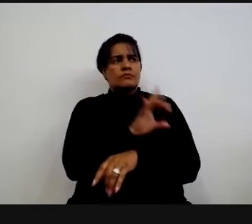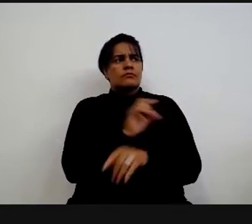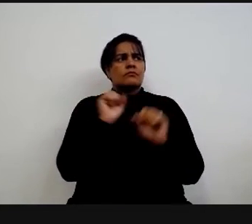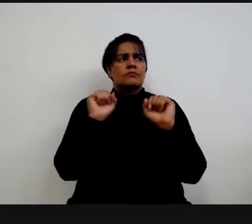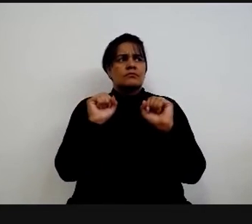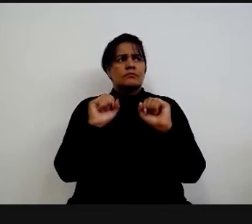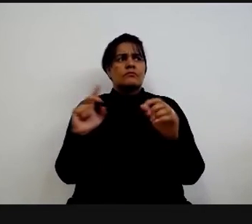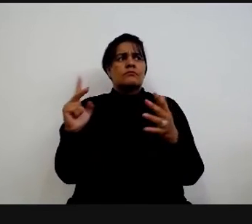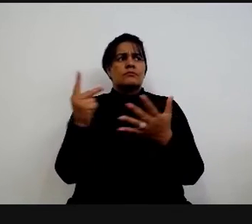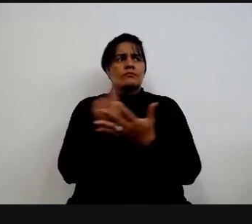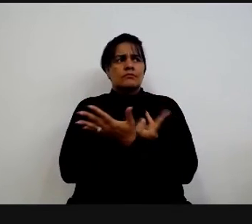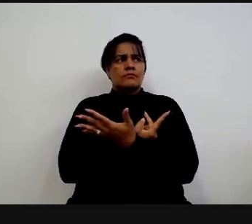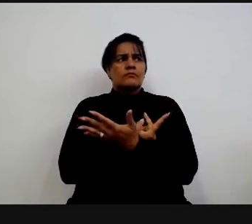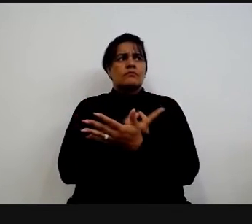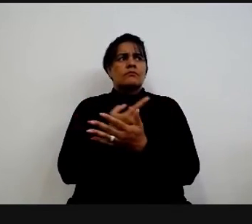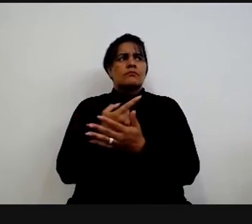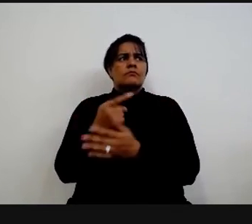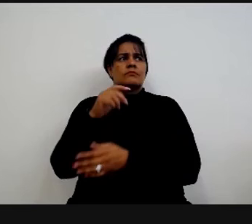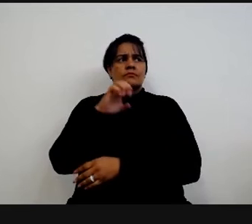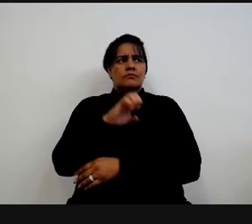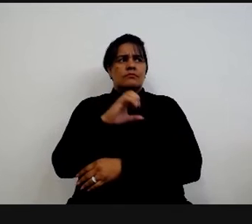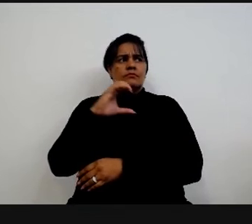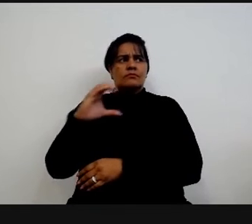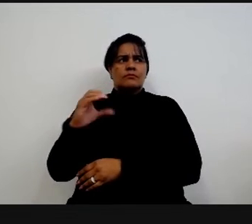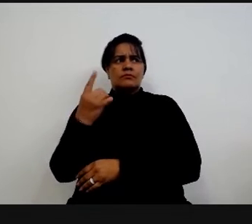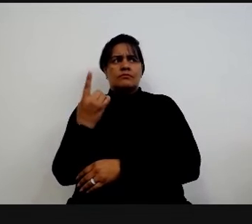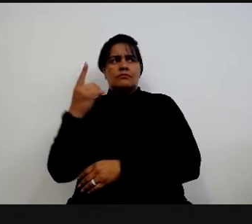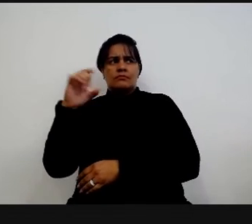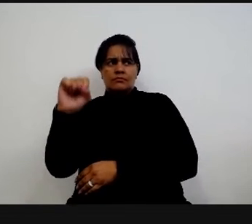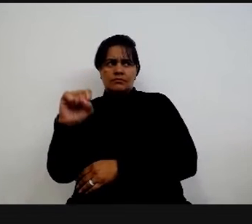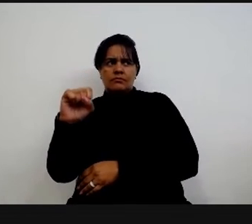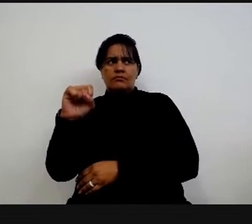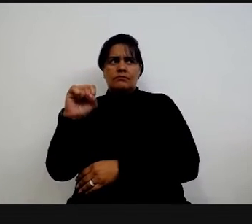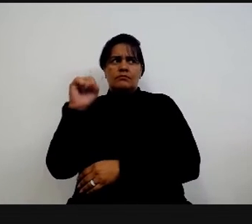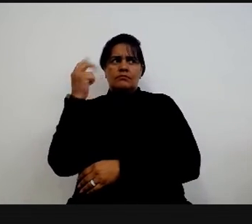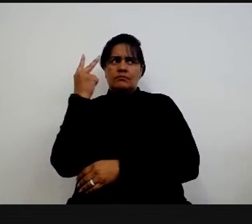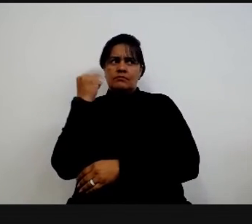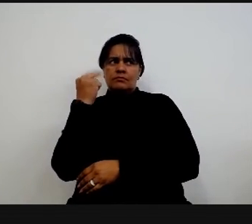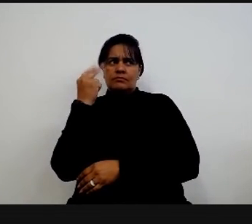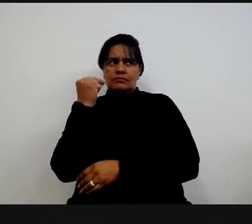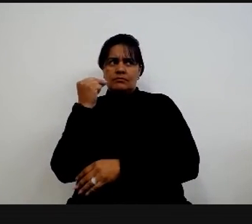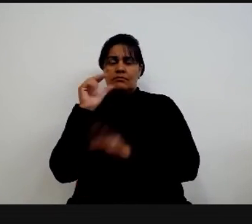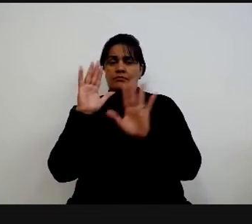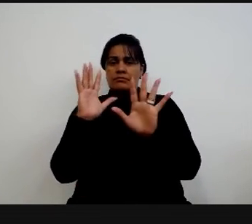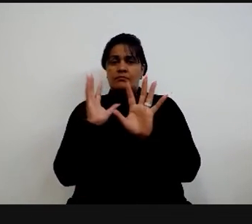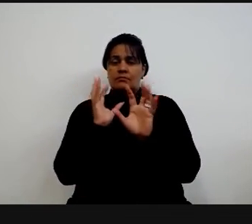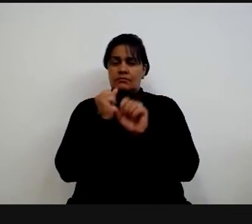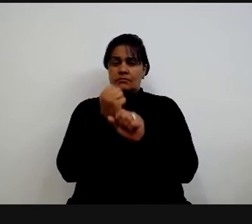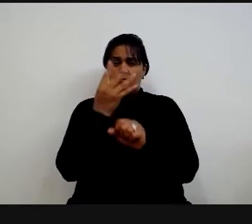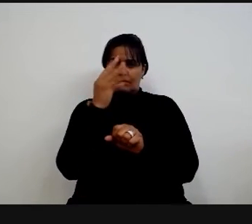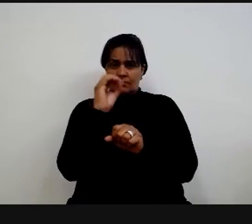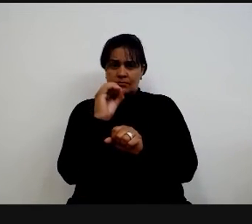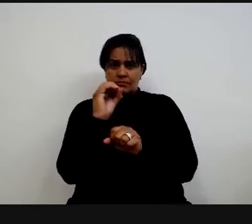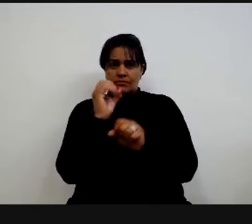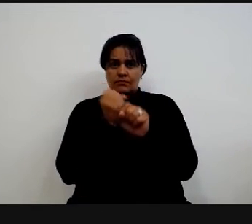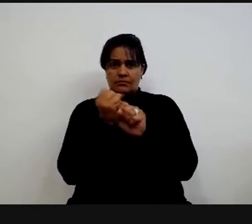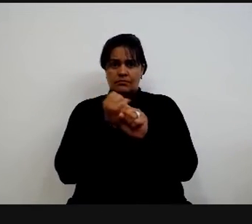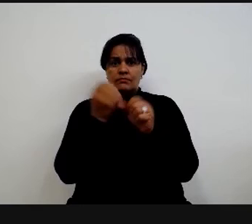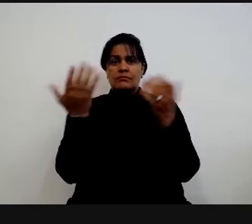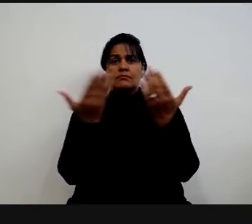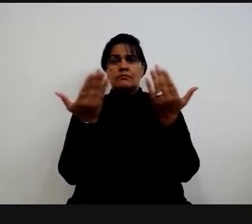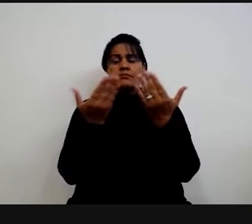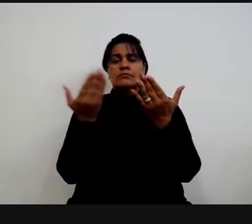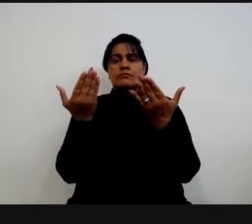aconteça o que aconteceu na escola classe 18 de Itaguatinga. Após 40 anos, resolveram retirar a